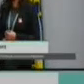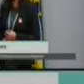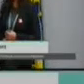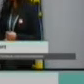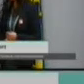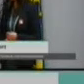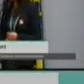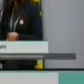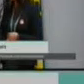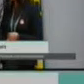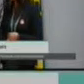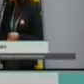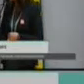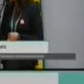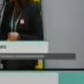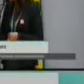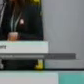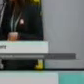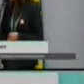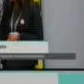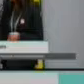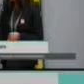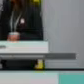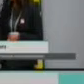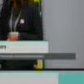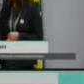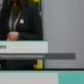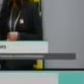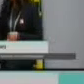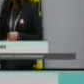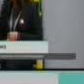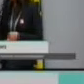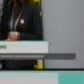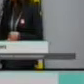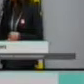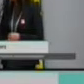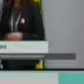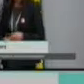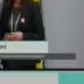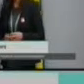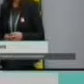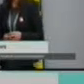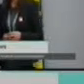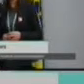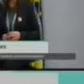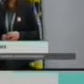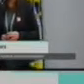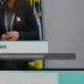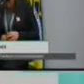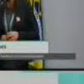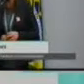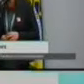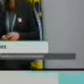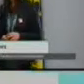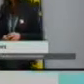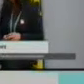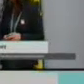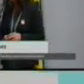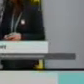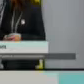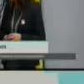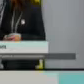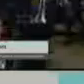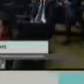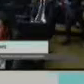demais colegas deputados e deputadas que estão aqui conosco. Na pessoa do Dr. Francisco, eu quero saudar o nosso